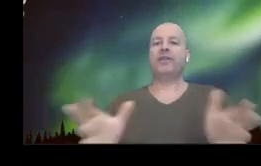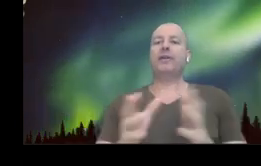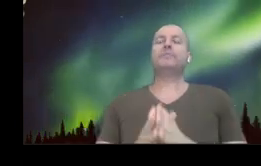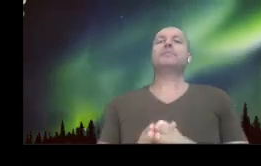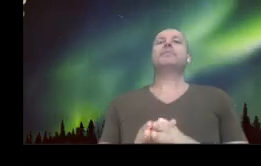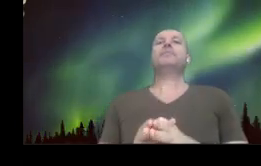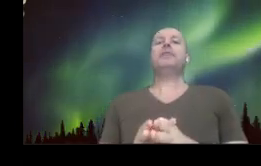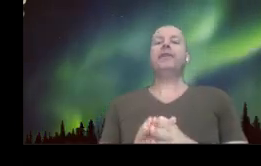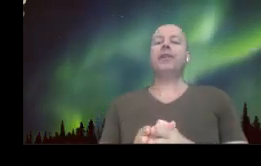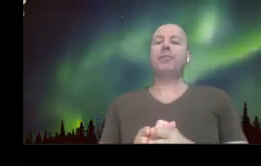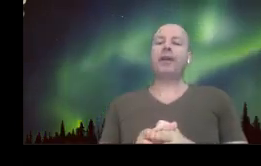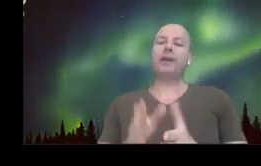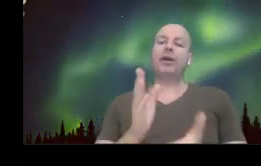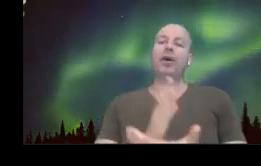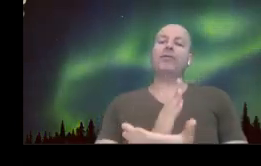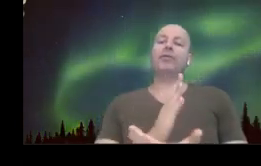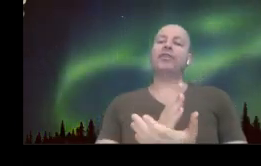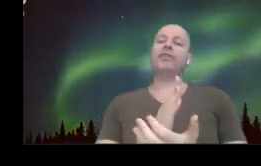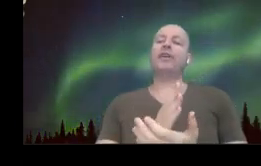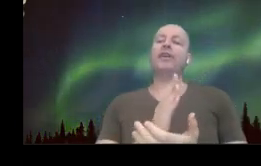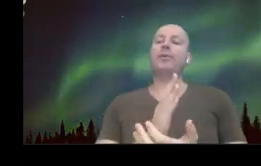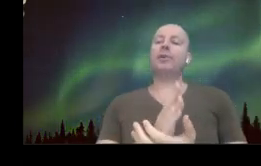uma fazenda, e dizer para ele: